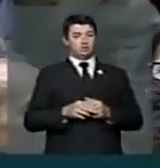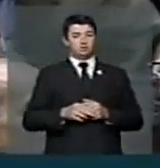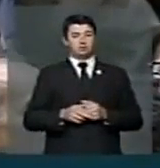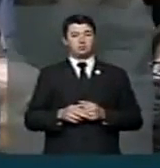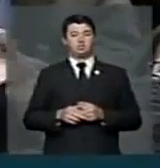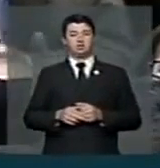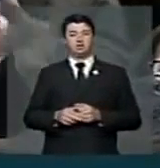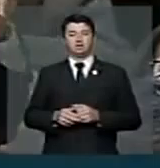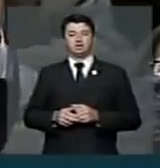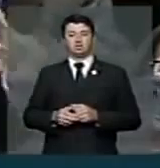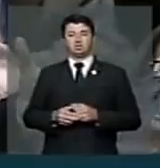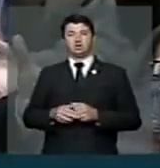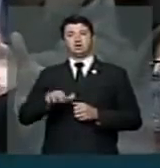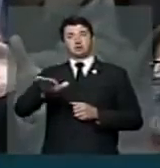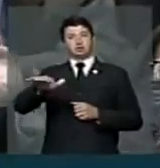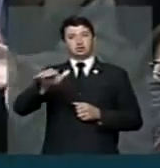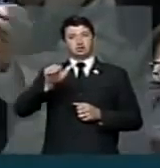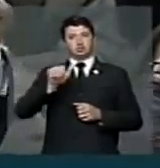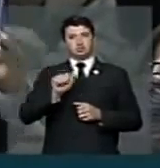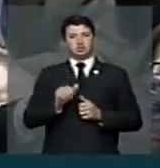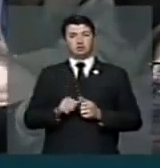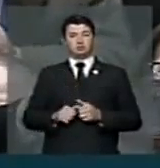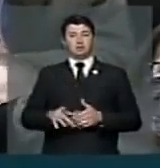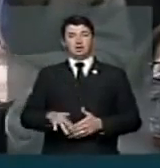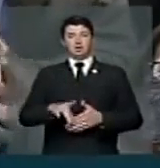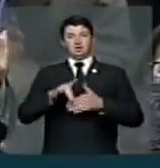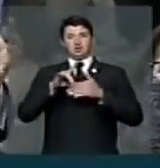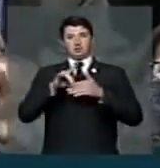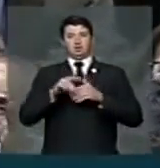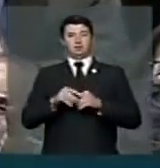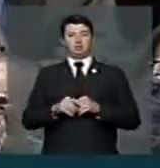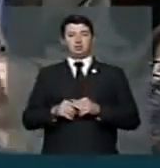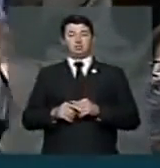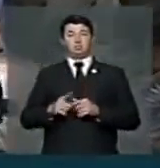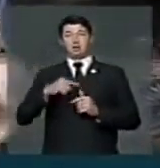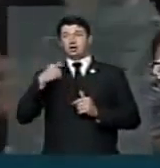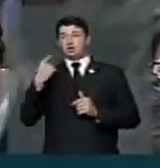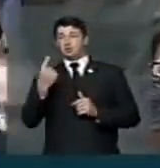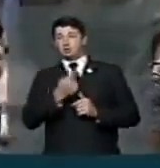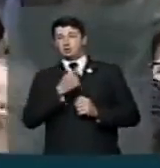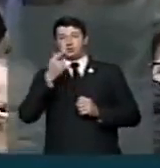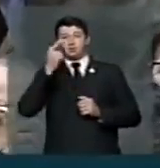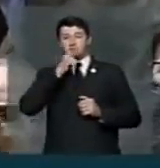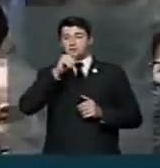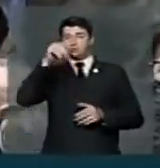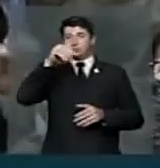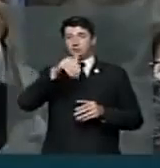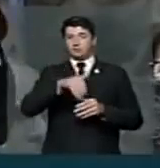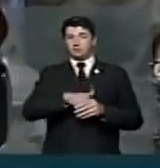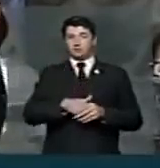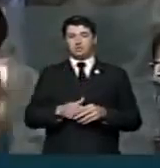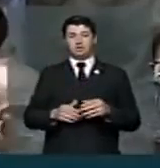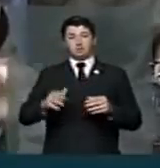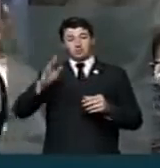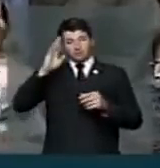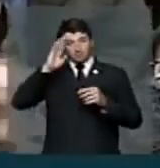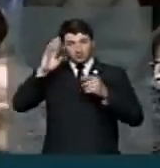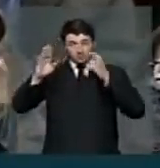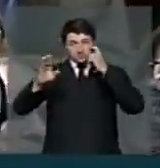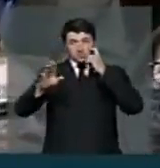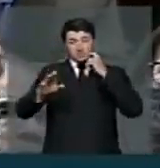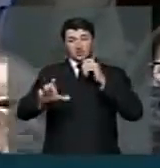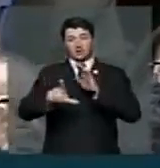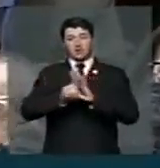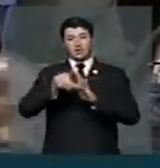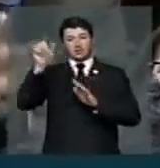de convocar os líderes para que nós possamos votar a principal lei